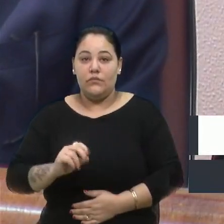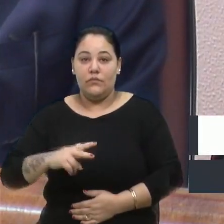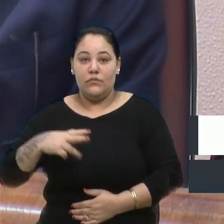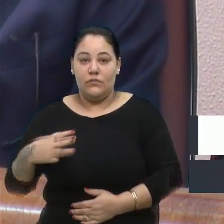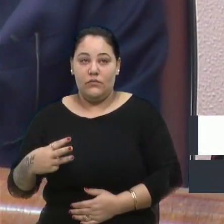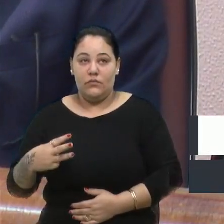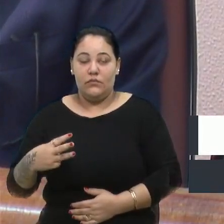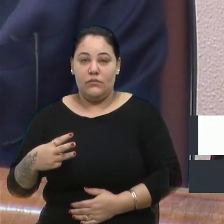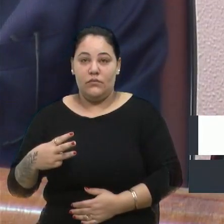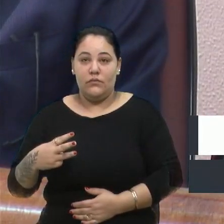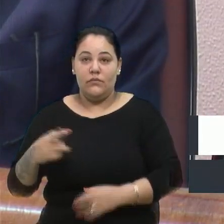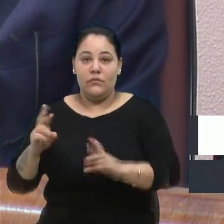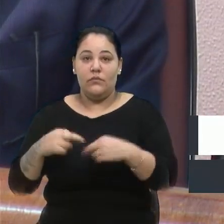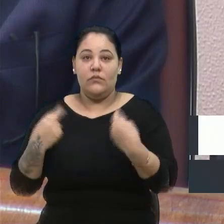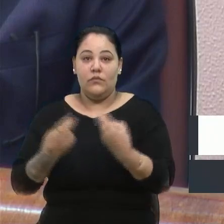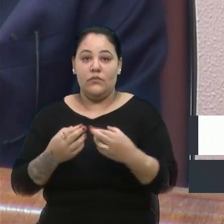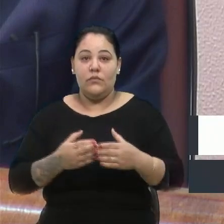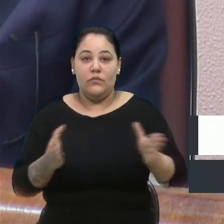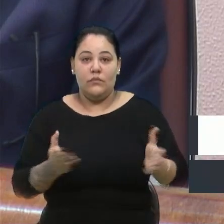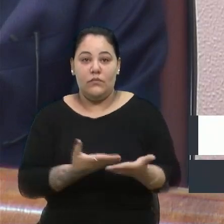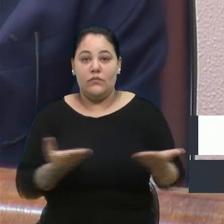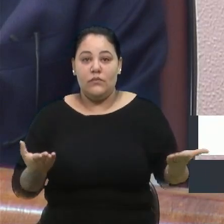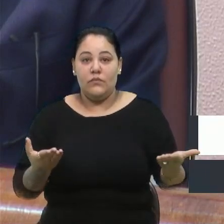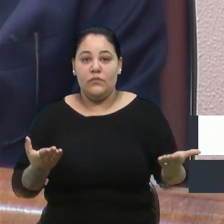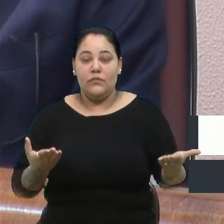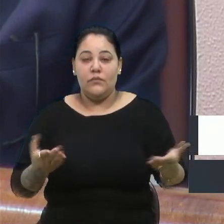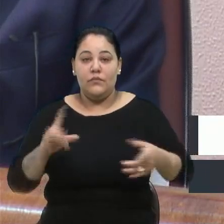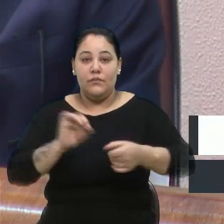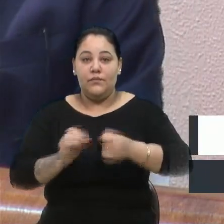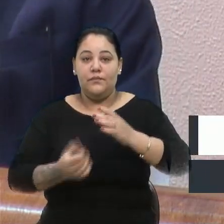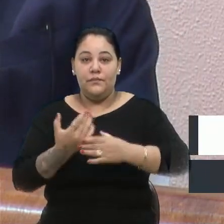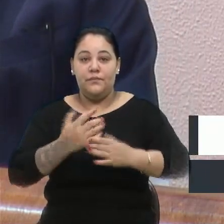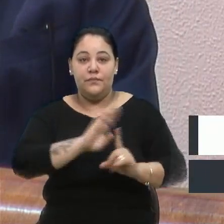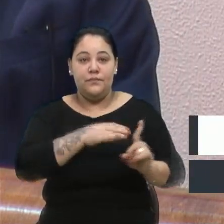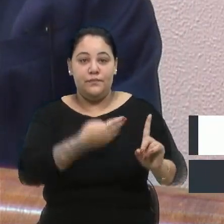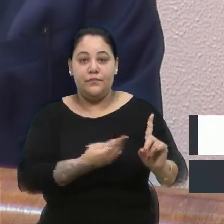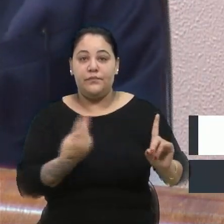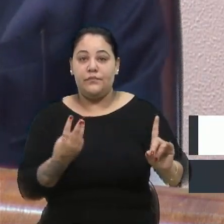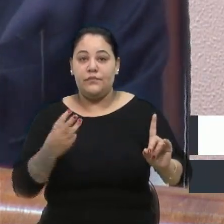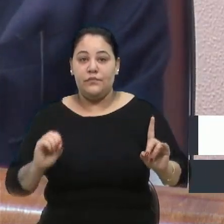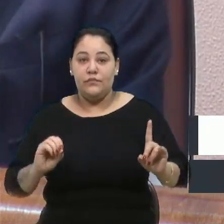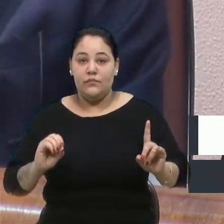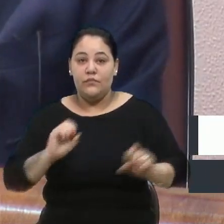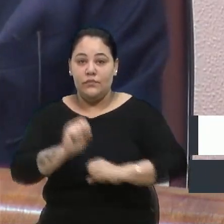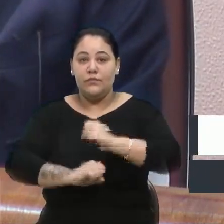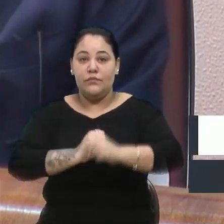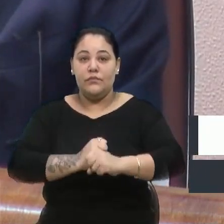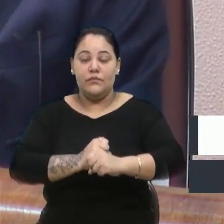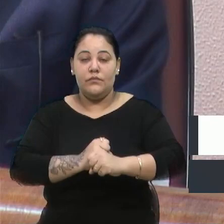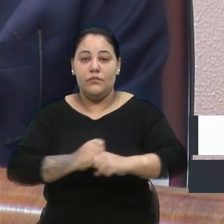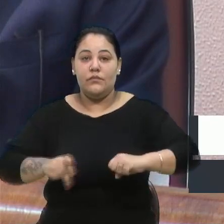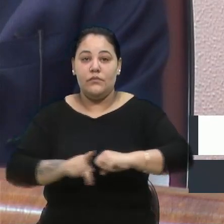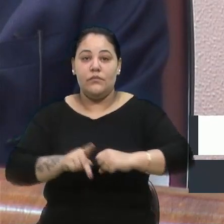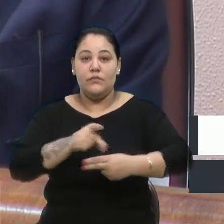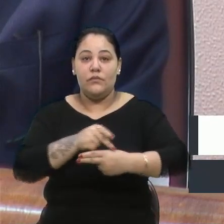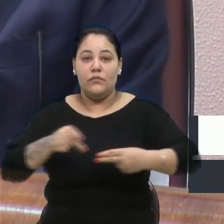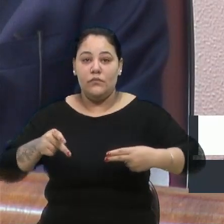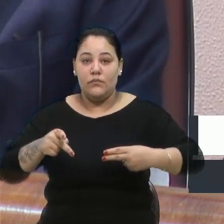45/2023, a sessão ordinária abre espaço para prestar homenagem aos 30 anos do Prataveira Shopping.